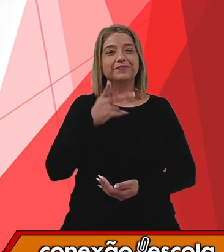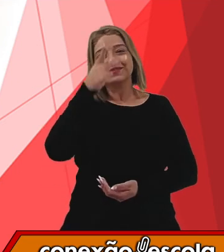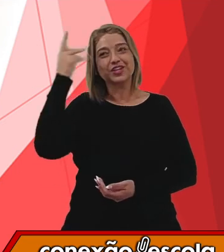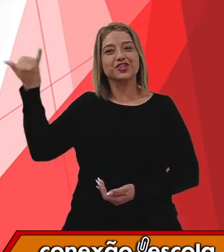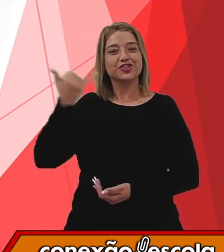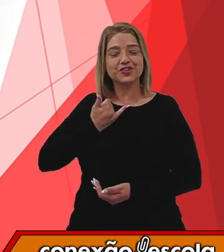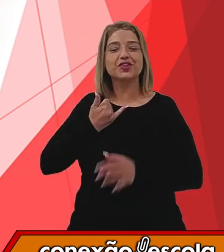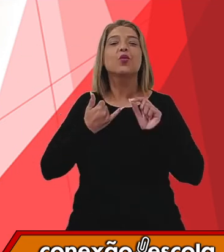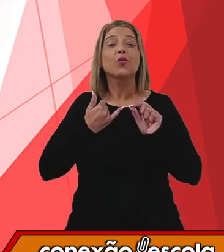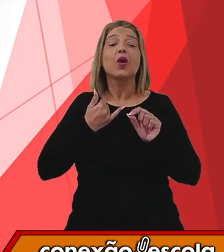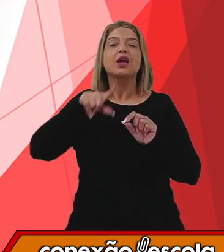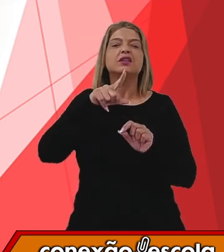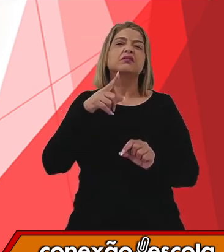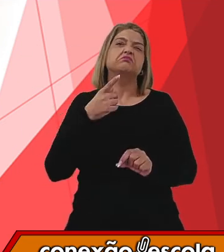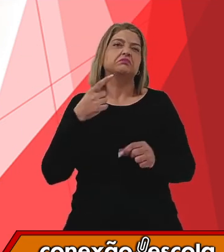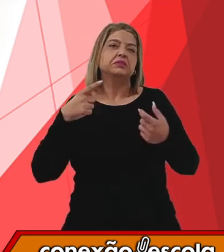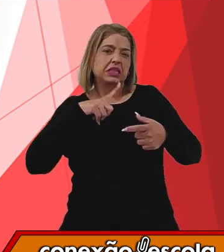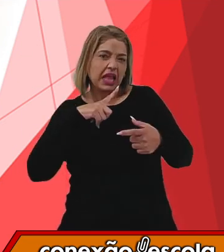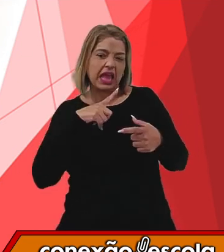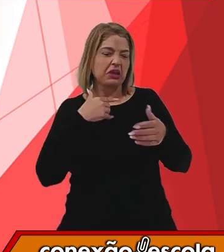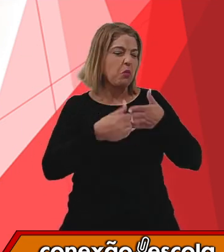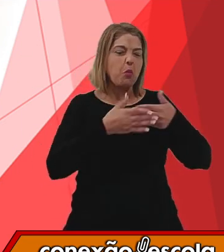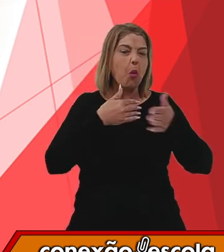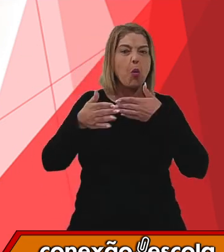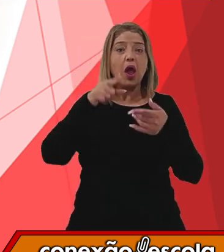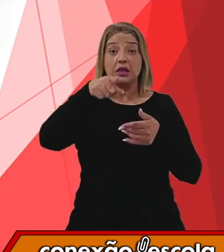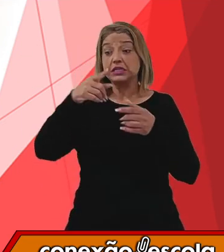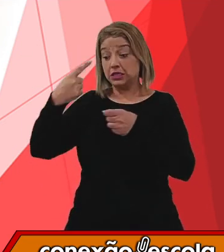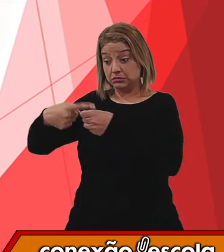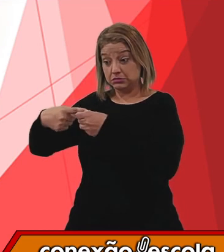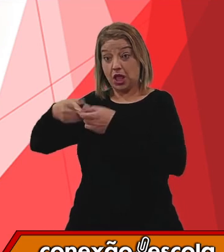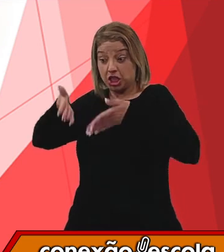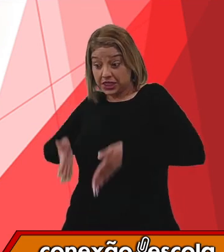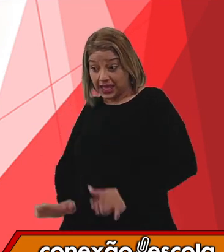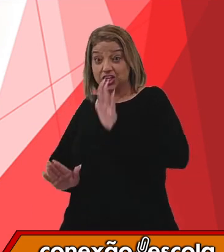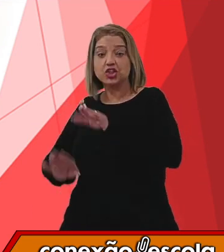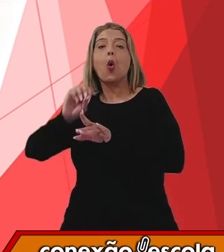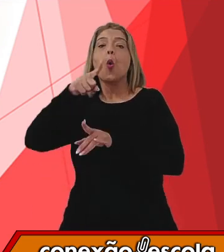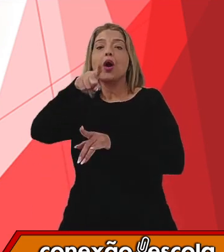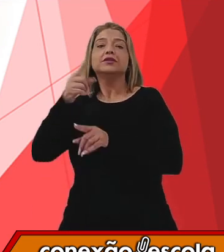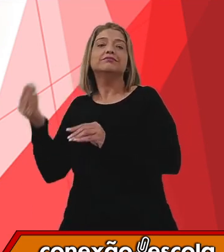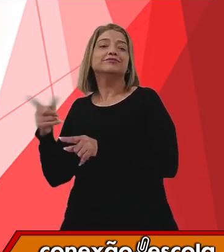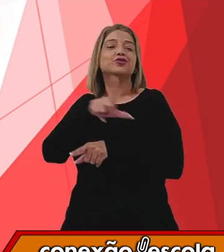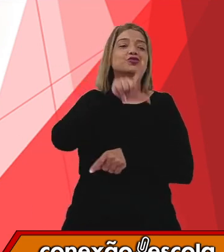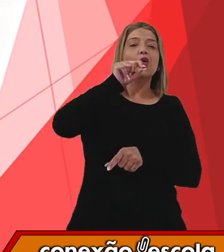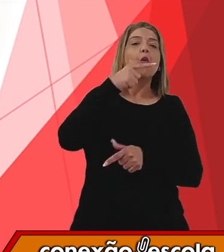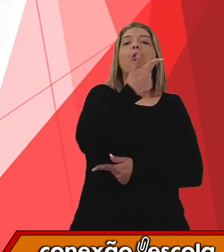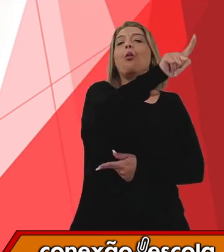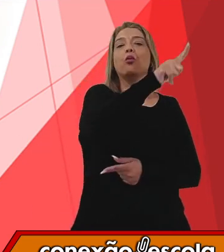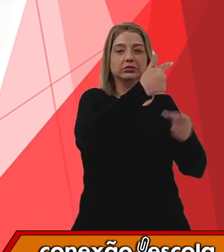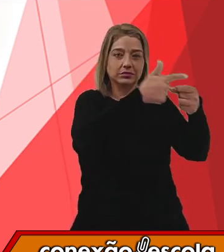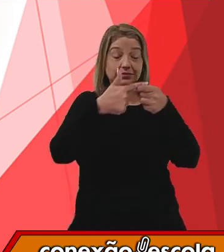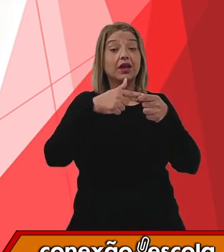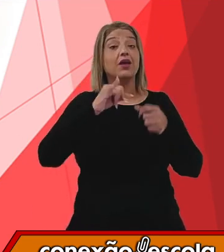não importa se você está em sua cidade de nascença ou em uma cidade de adoção. O importante é você viver